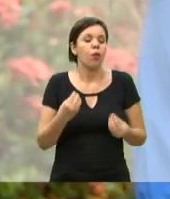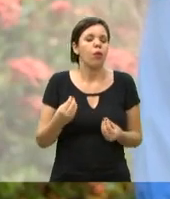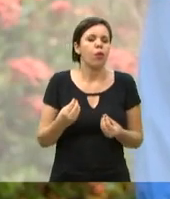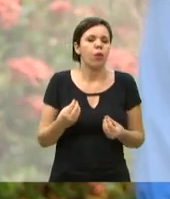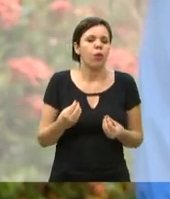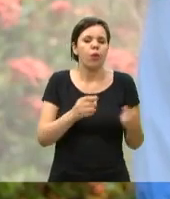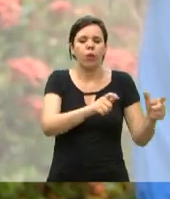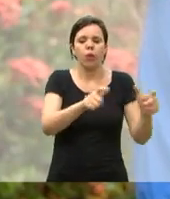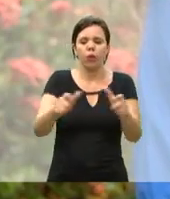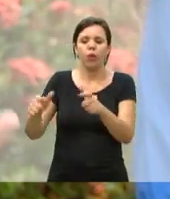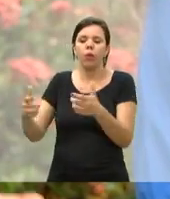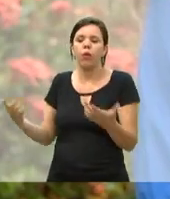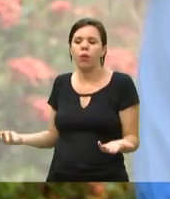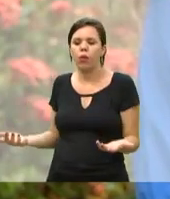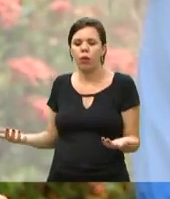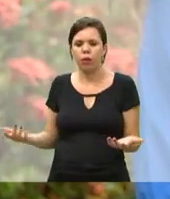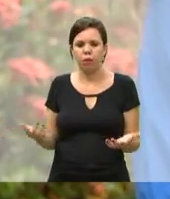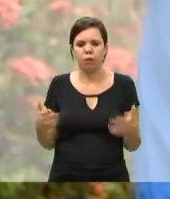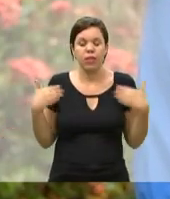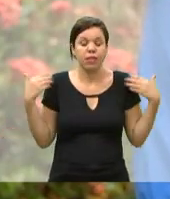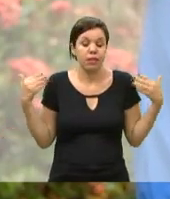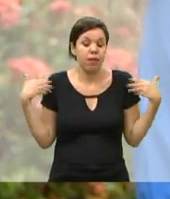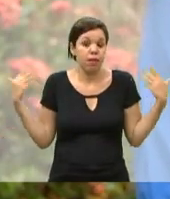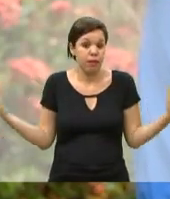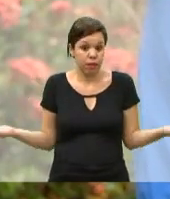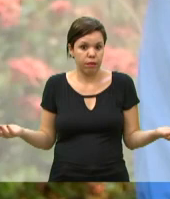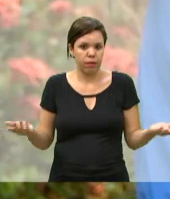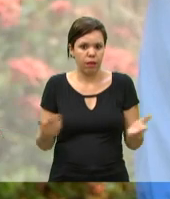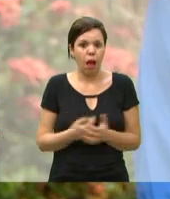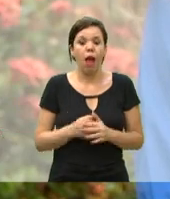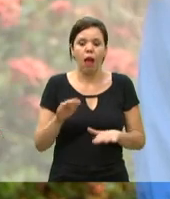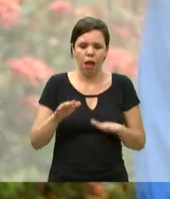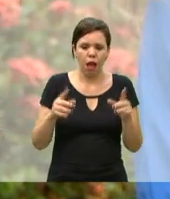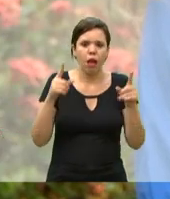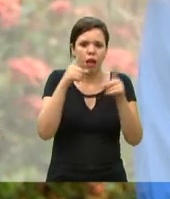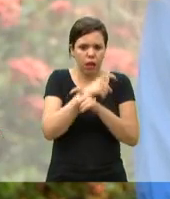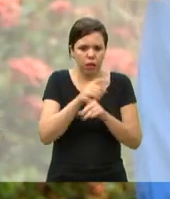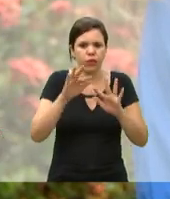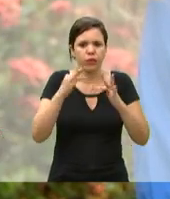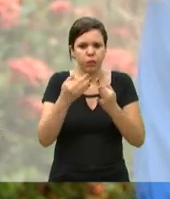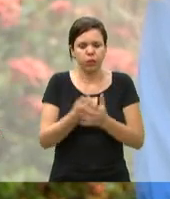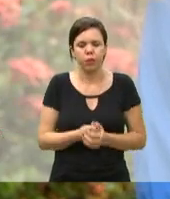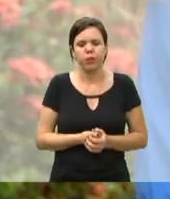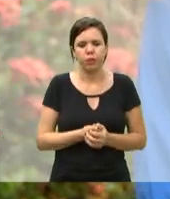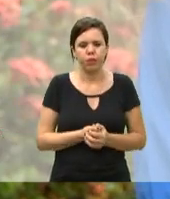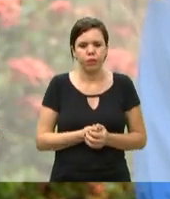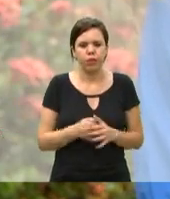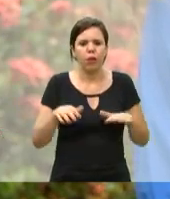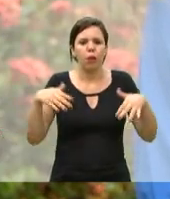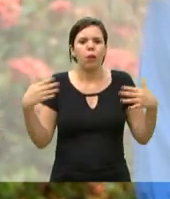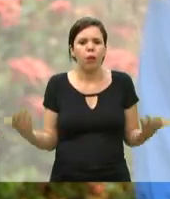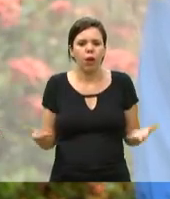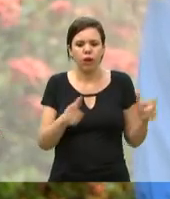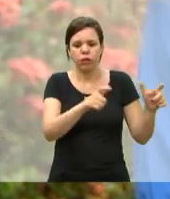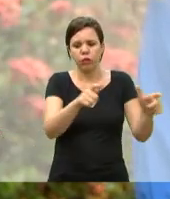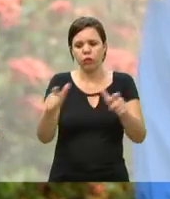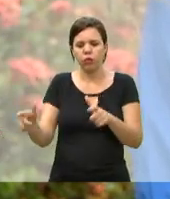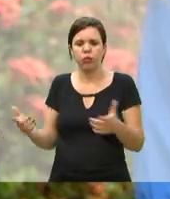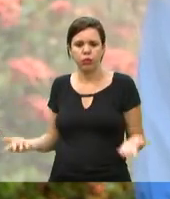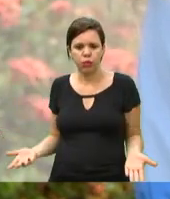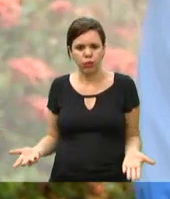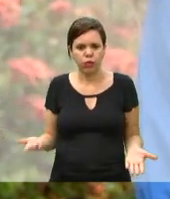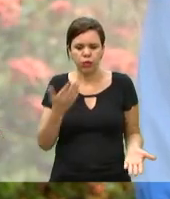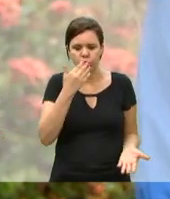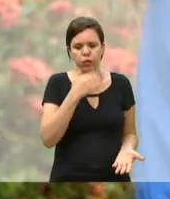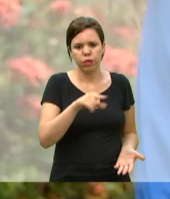em que lugares passear, né? É uma dificuldade da família. Quais são os lugares em que